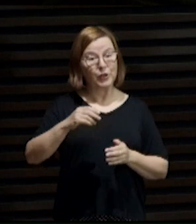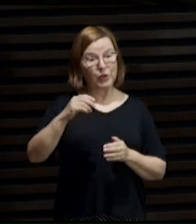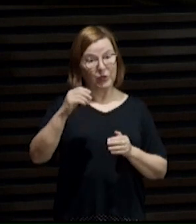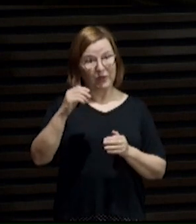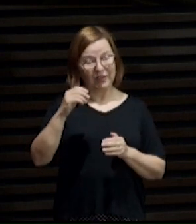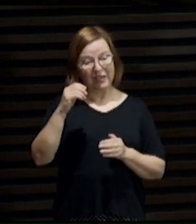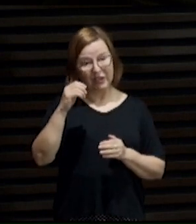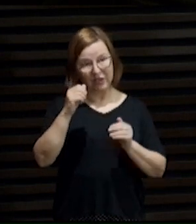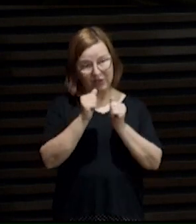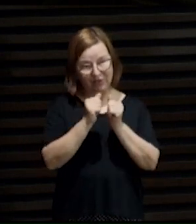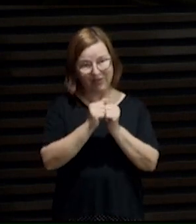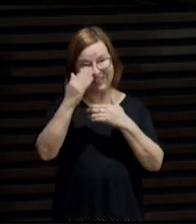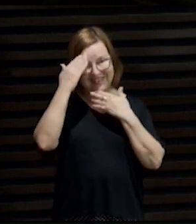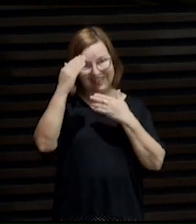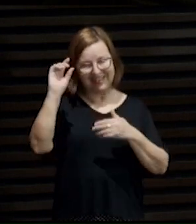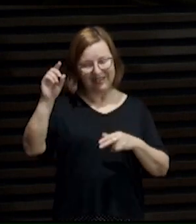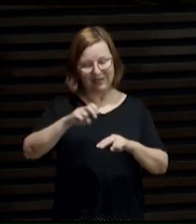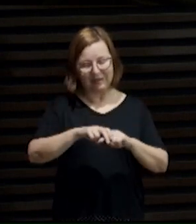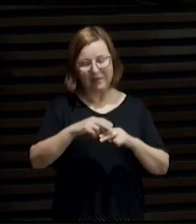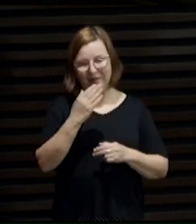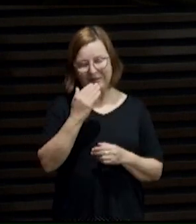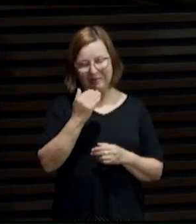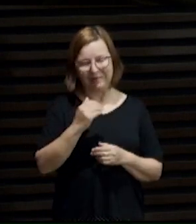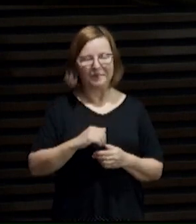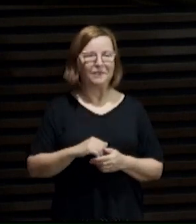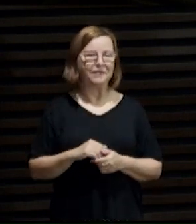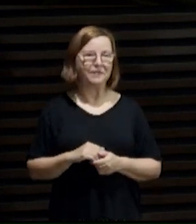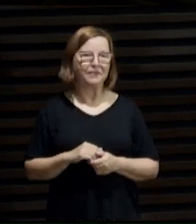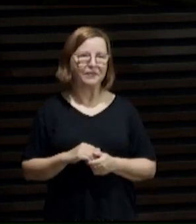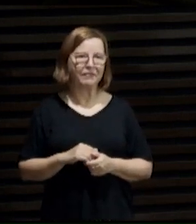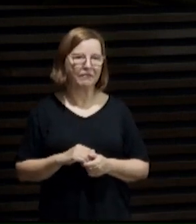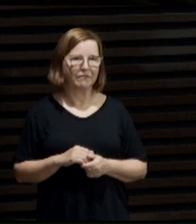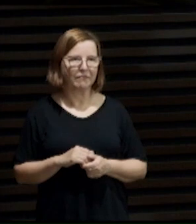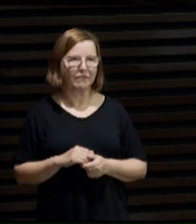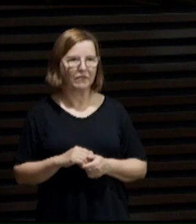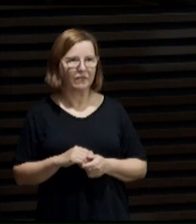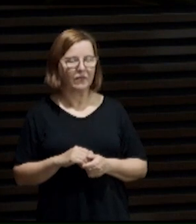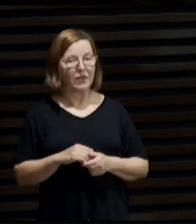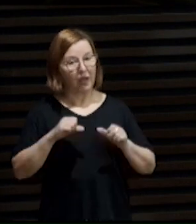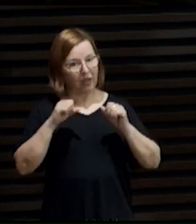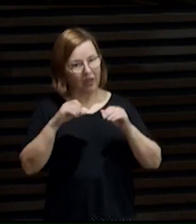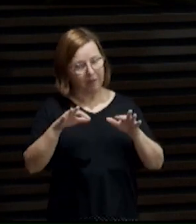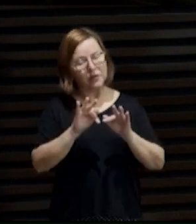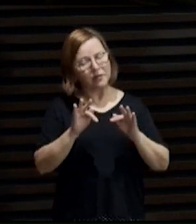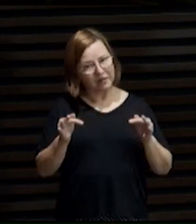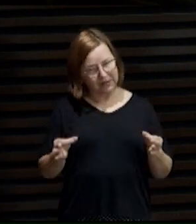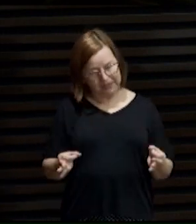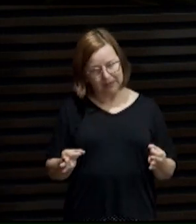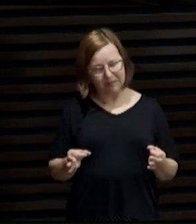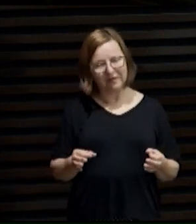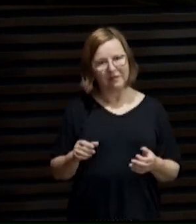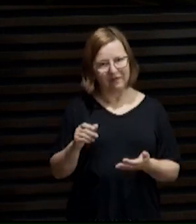e agradecer a Deus pelo pão que Ele nos deu. São bênçãos simples, não é? Não são?